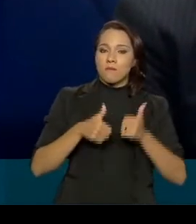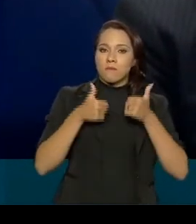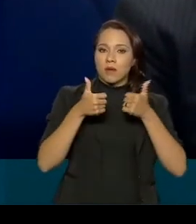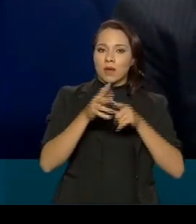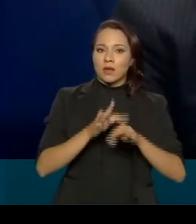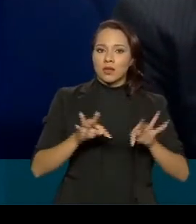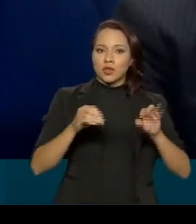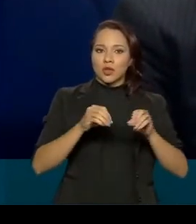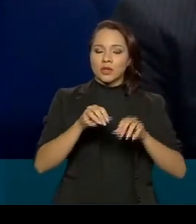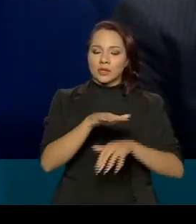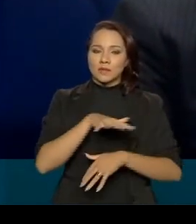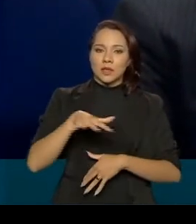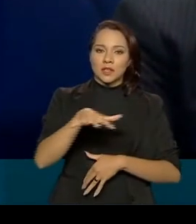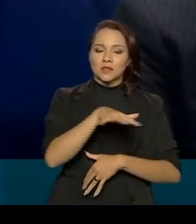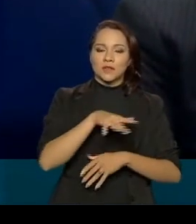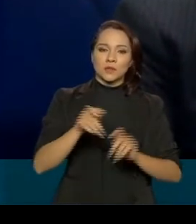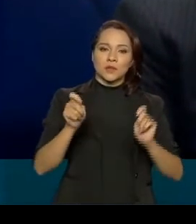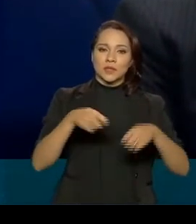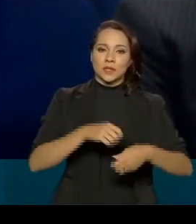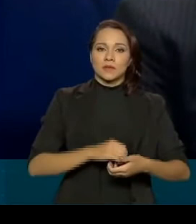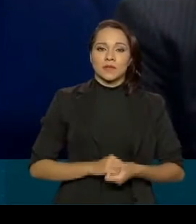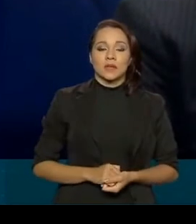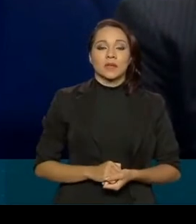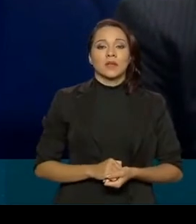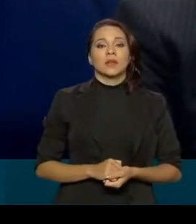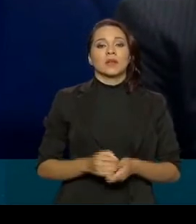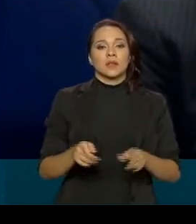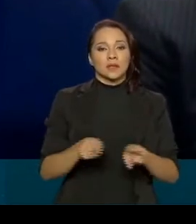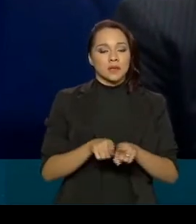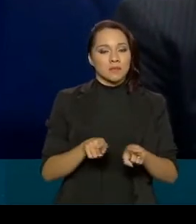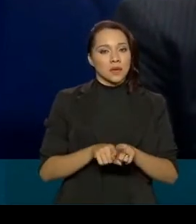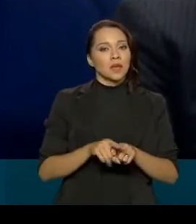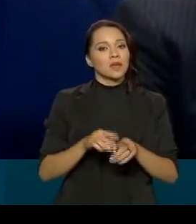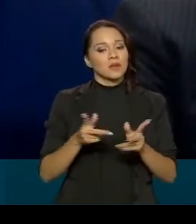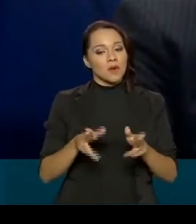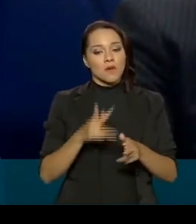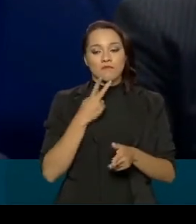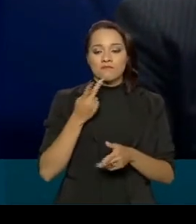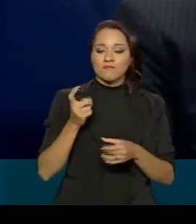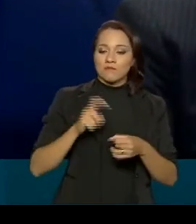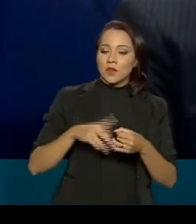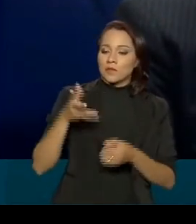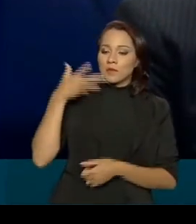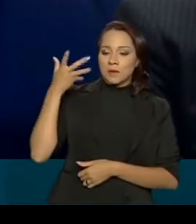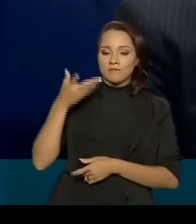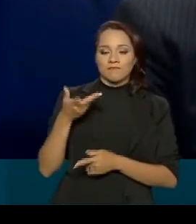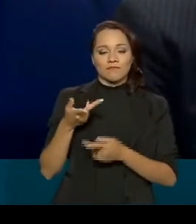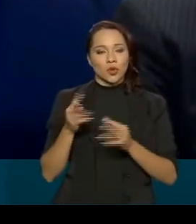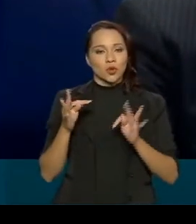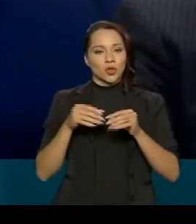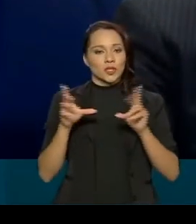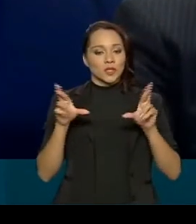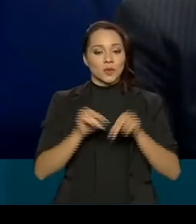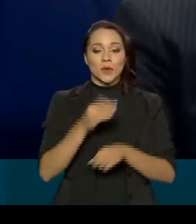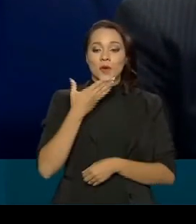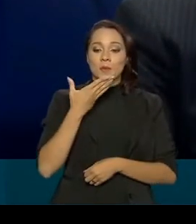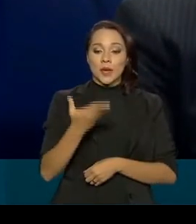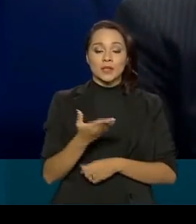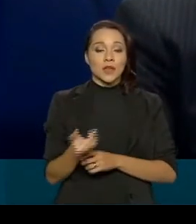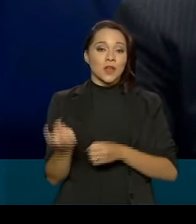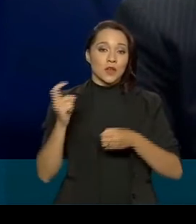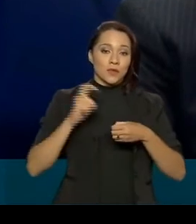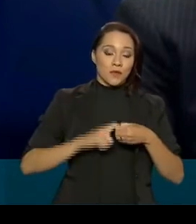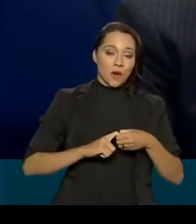todas as perspectivas possíveis. De forma, ministro, que eu te devolvo a palavra aí com todo esse resumo, e eu peço que